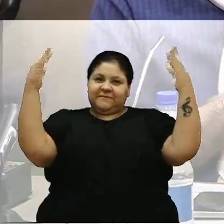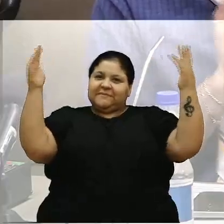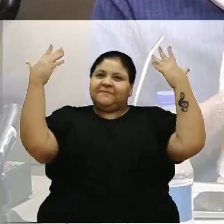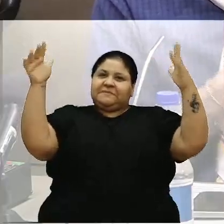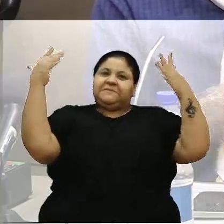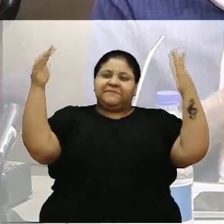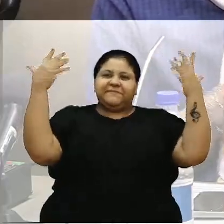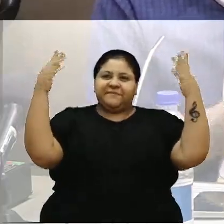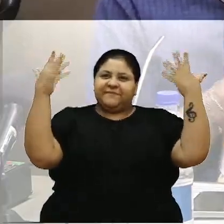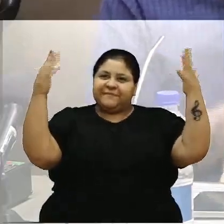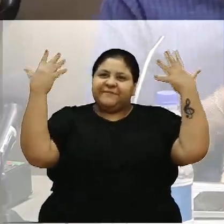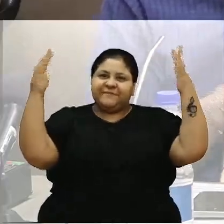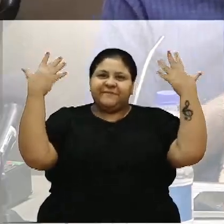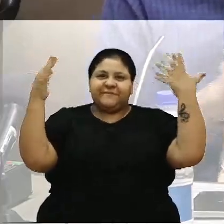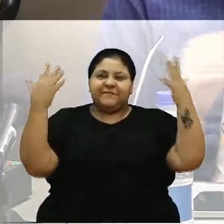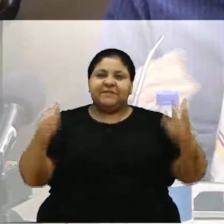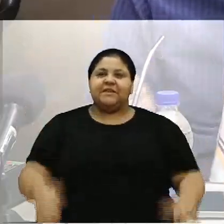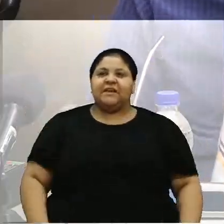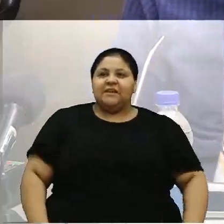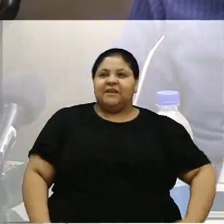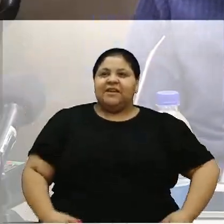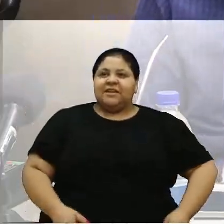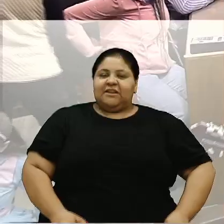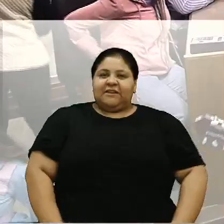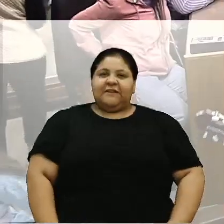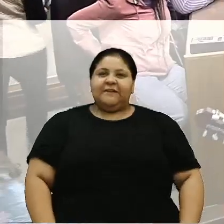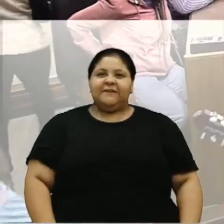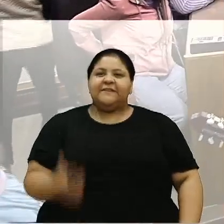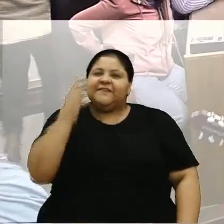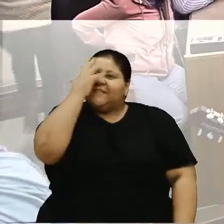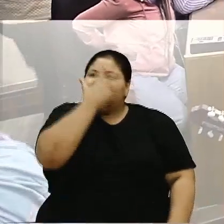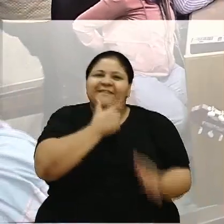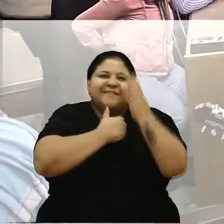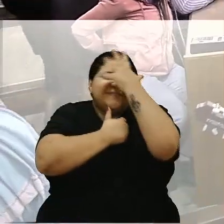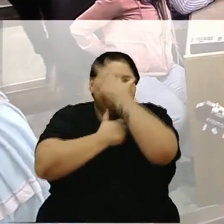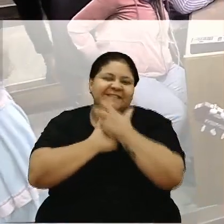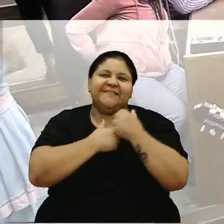Lindo, lindo, lindo demais. Obrigada aos